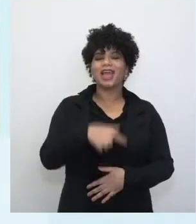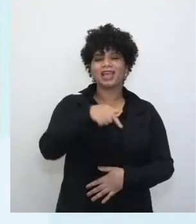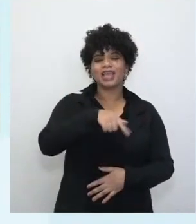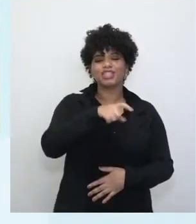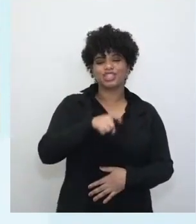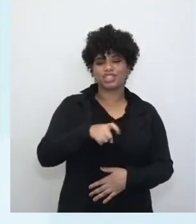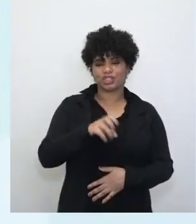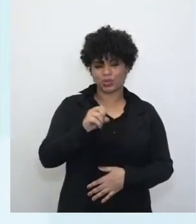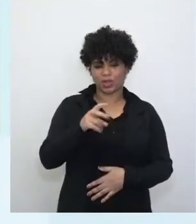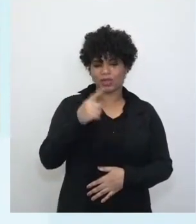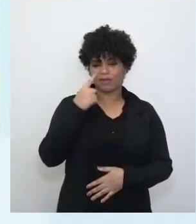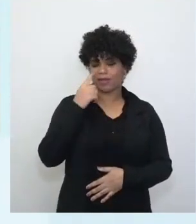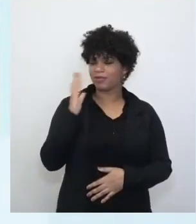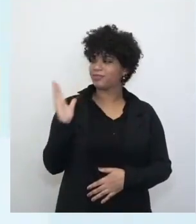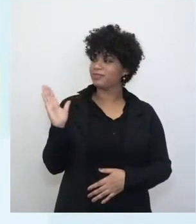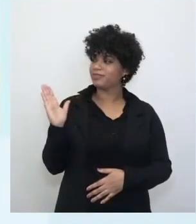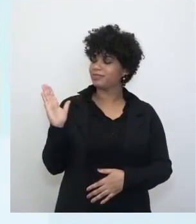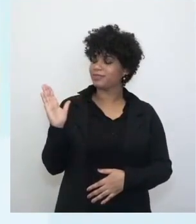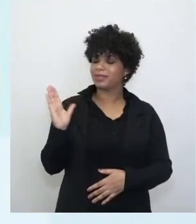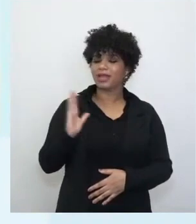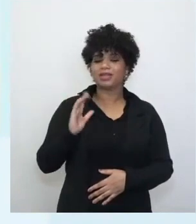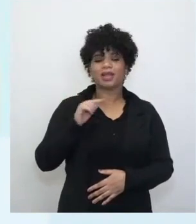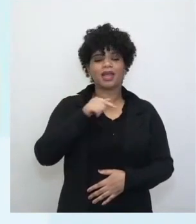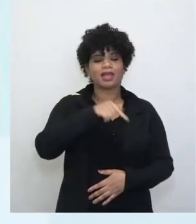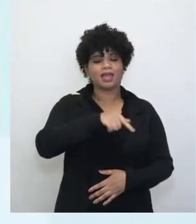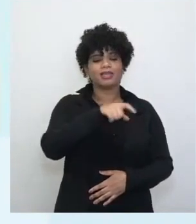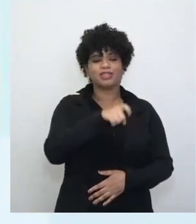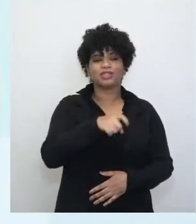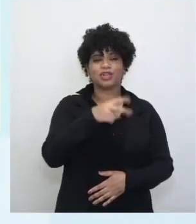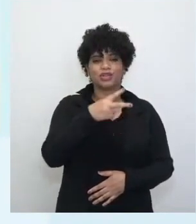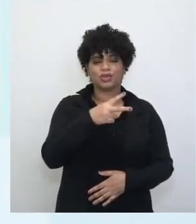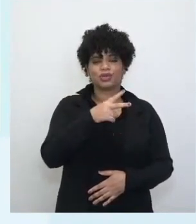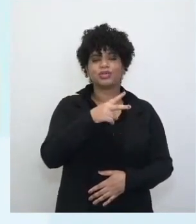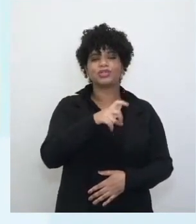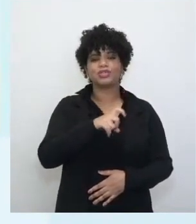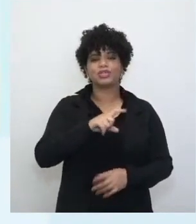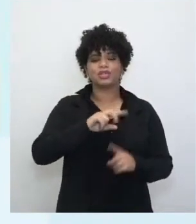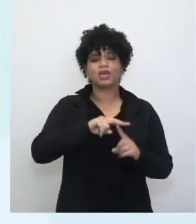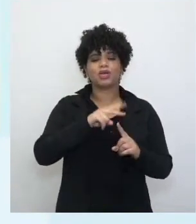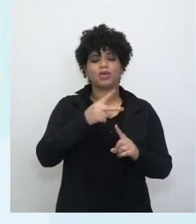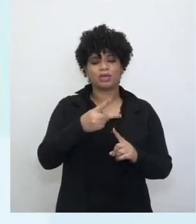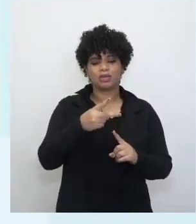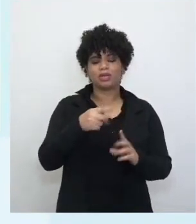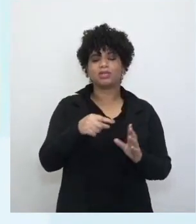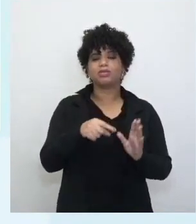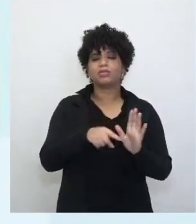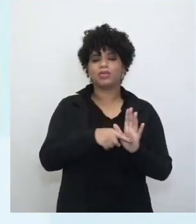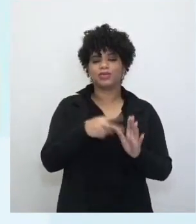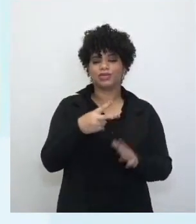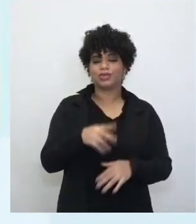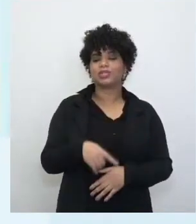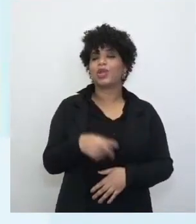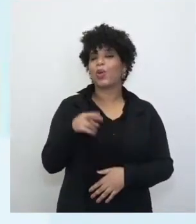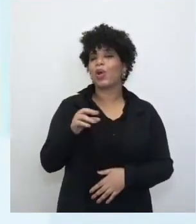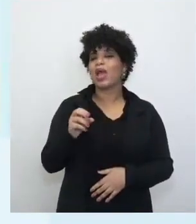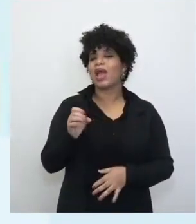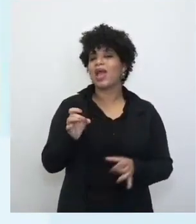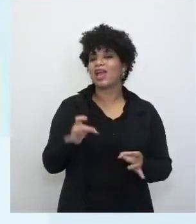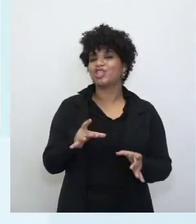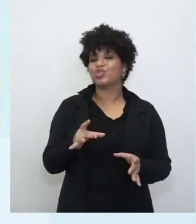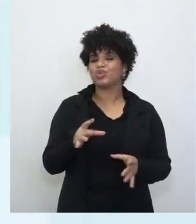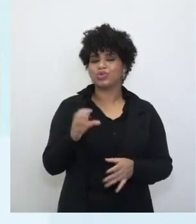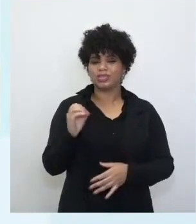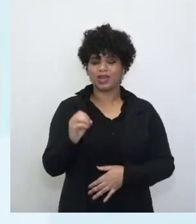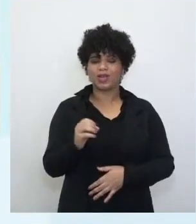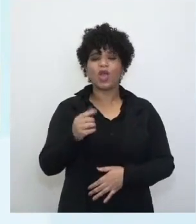x. Então, tá aparecendo aí para vocês o Q de x, que é 2x² menos 2, e o resto de x, que é 0. Eu tenho